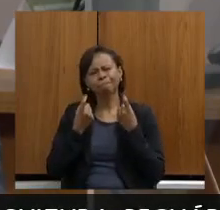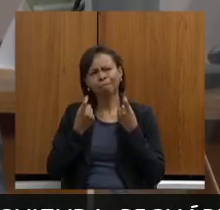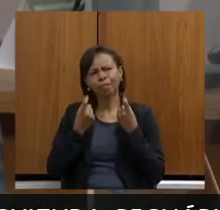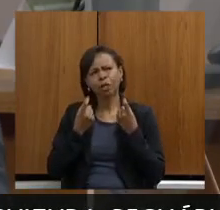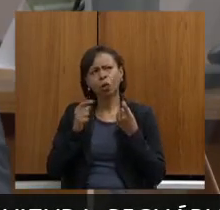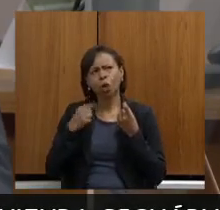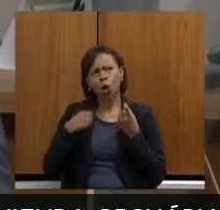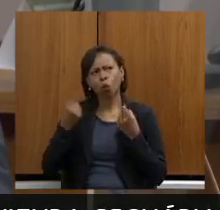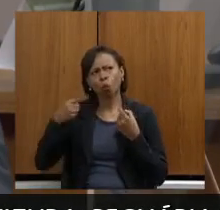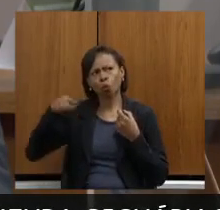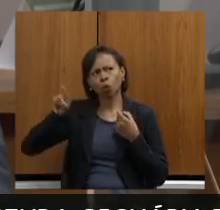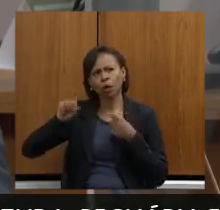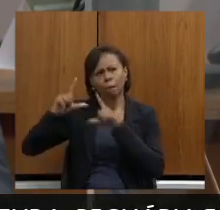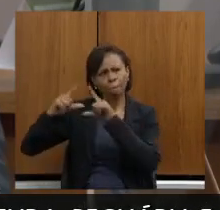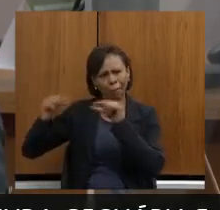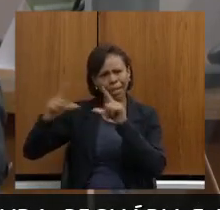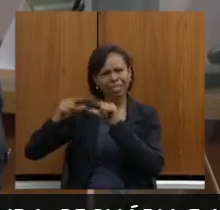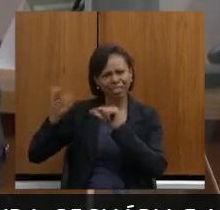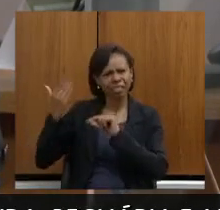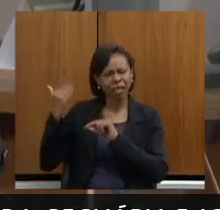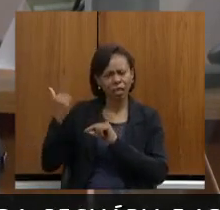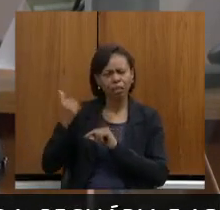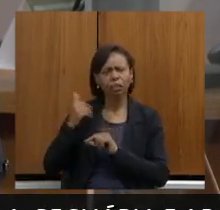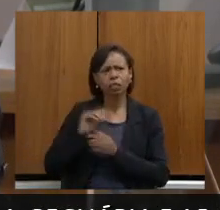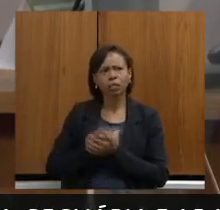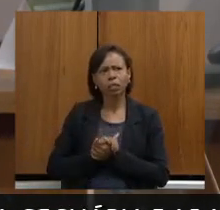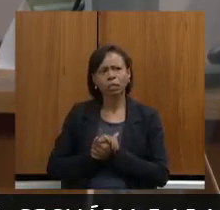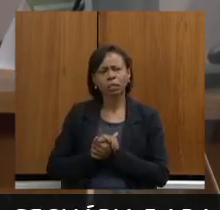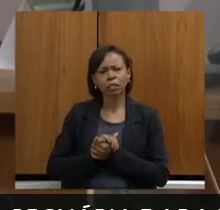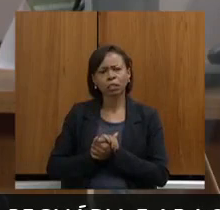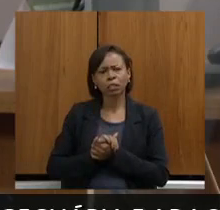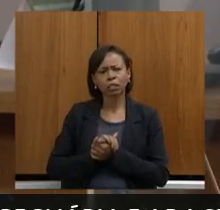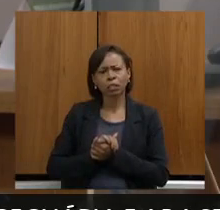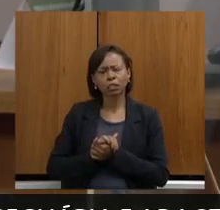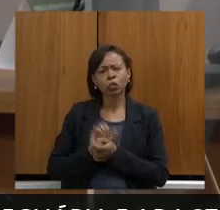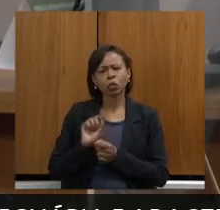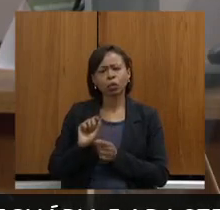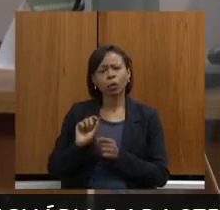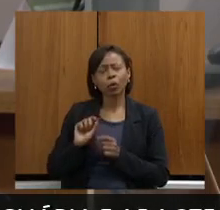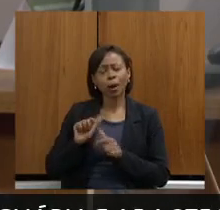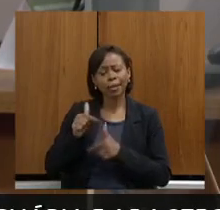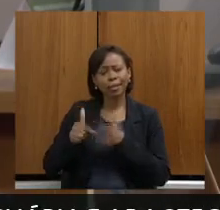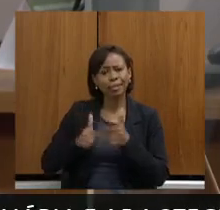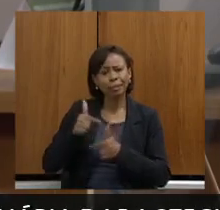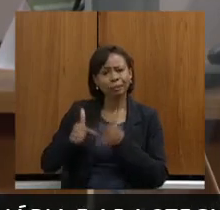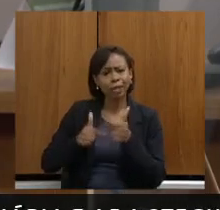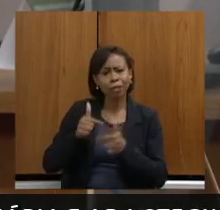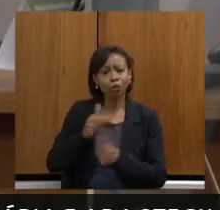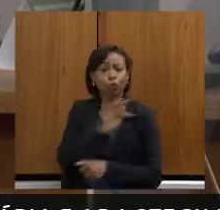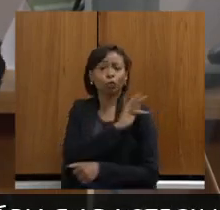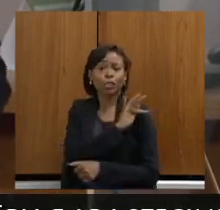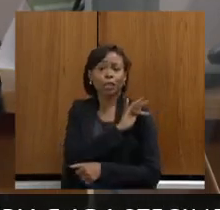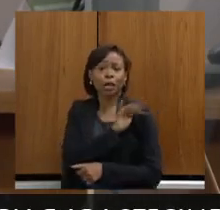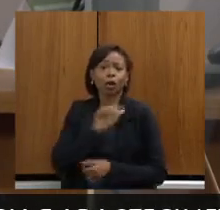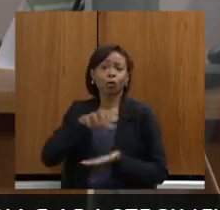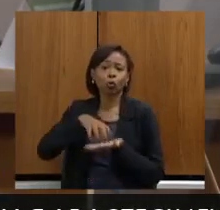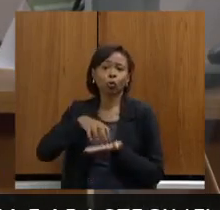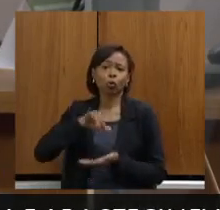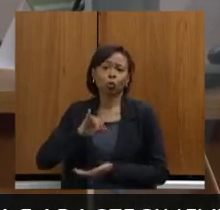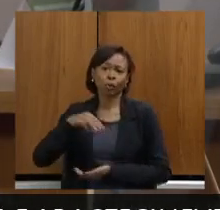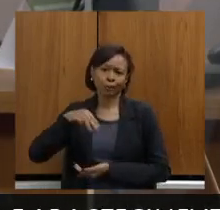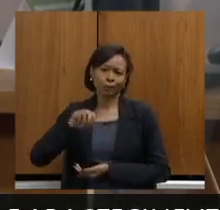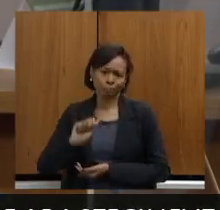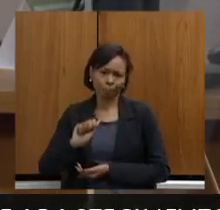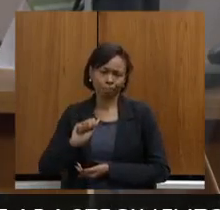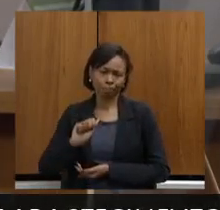quando eu tive em Brasília a gente sempre conversa sobre isso é sobre a carreira dos nossos fiscais agropecuários do IMA existe um